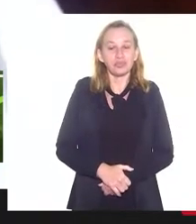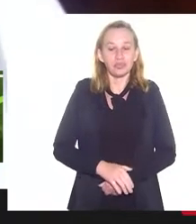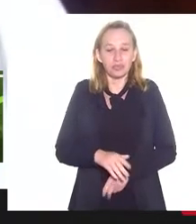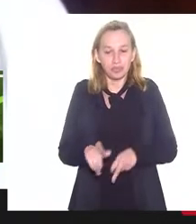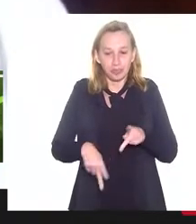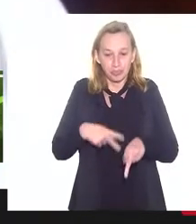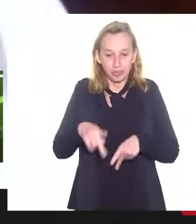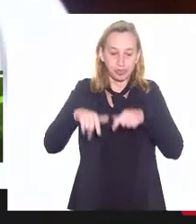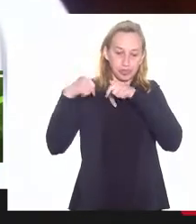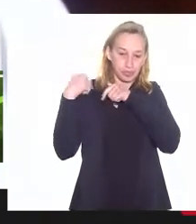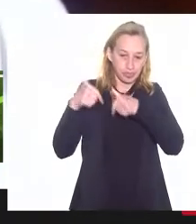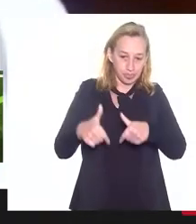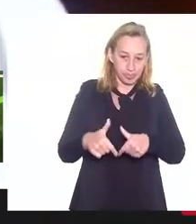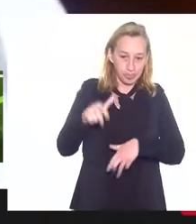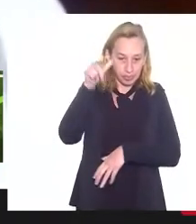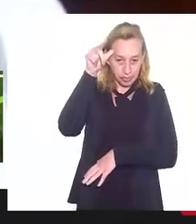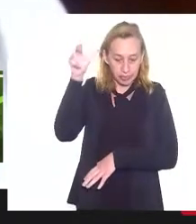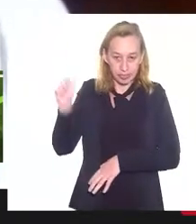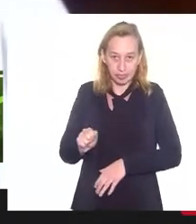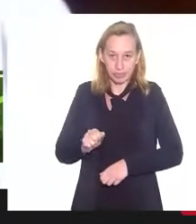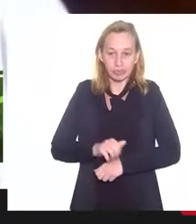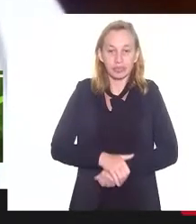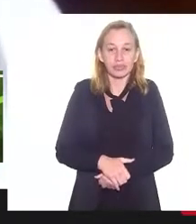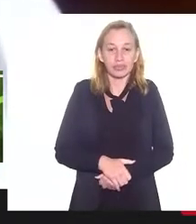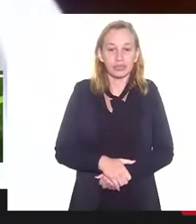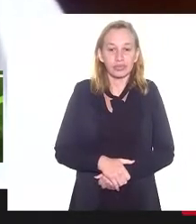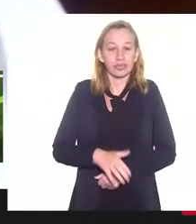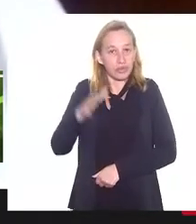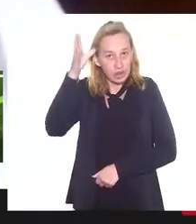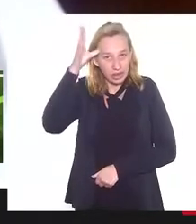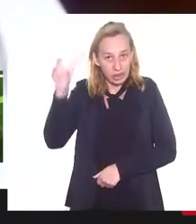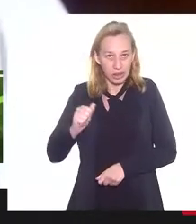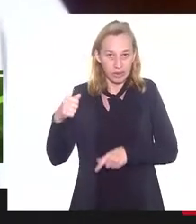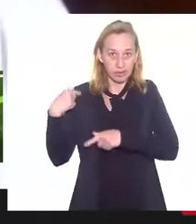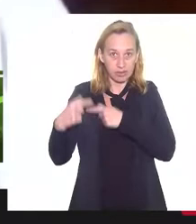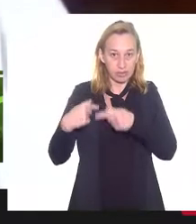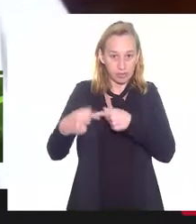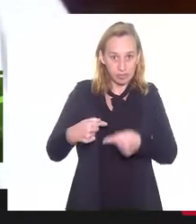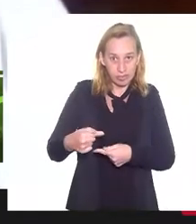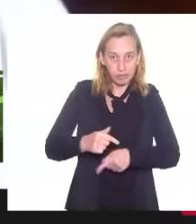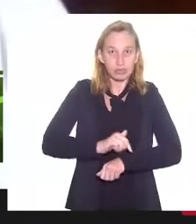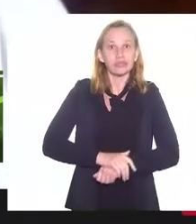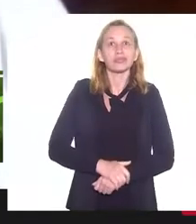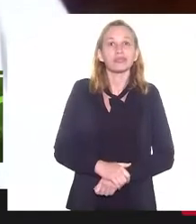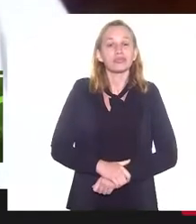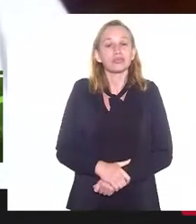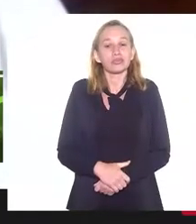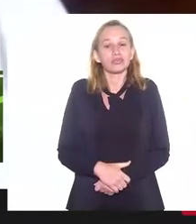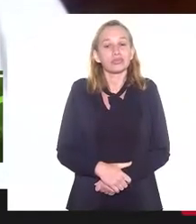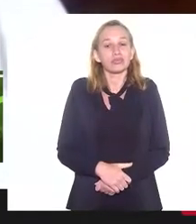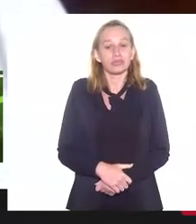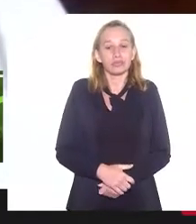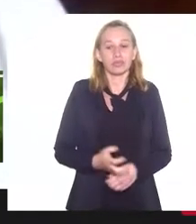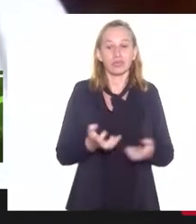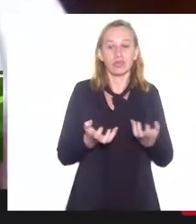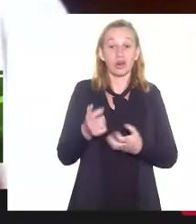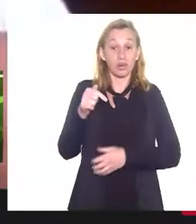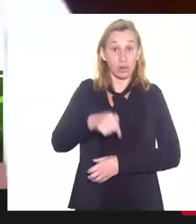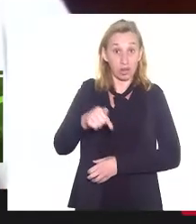povos tradicionais de matriz africana, afrodescendentes. Eu quero aqui